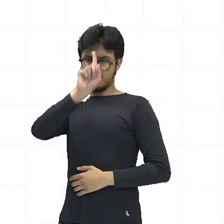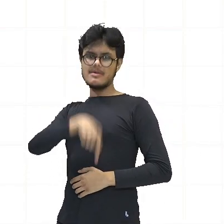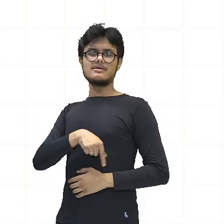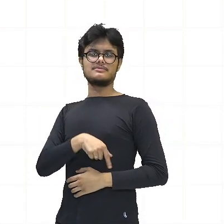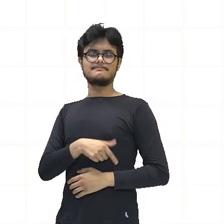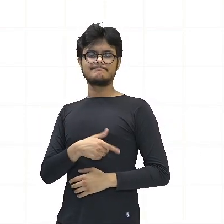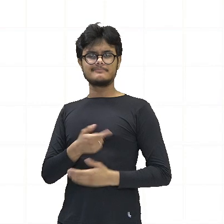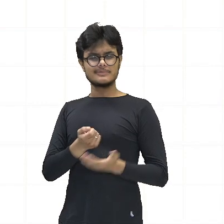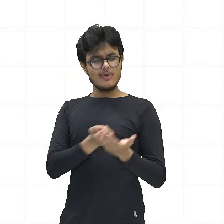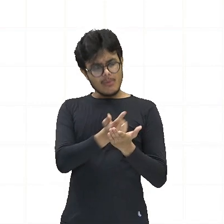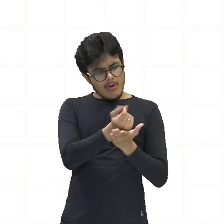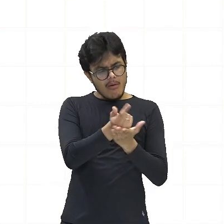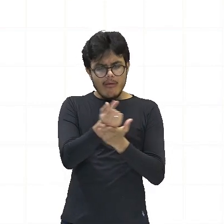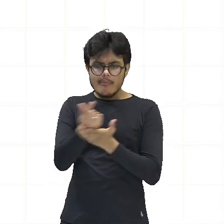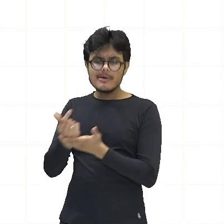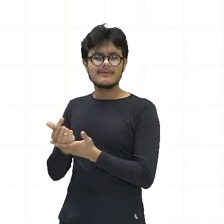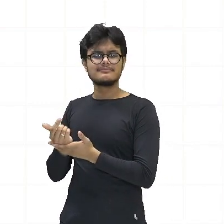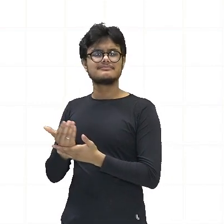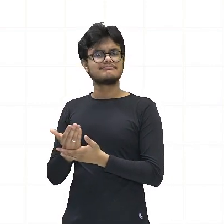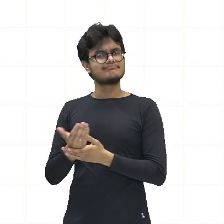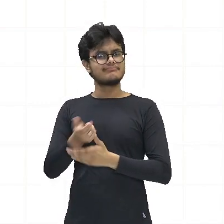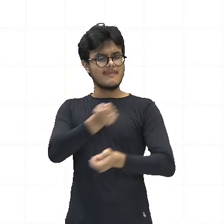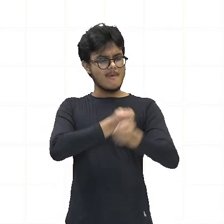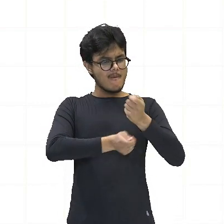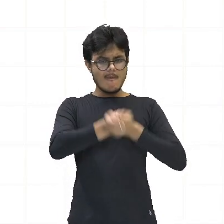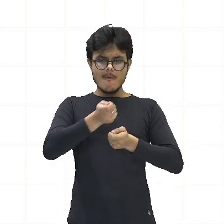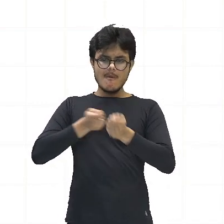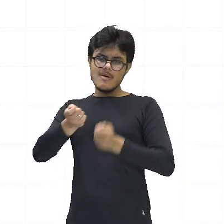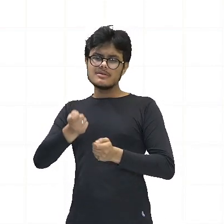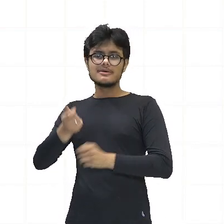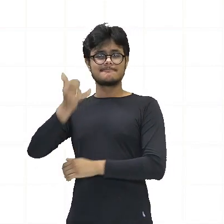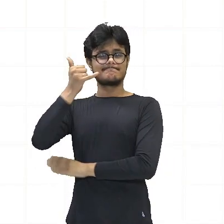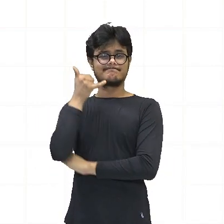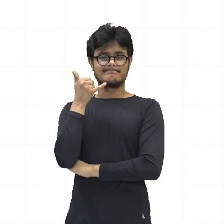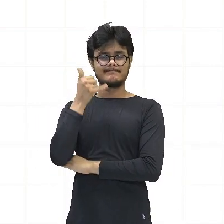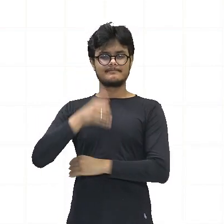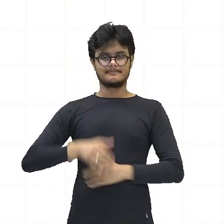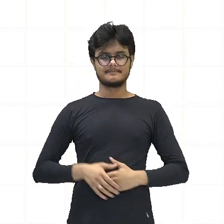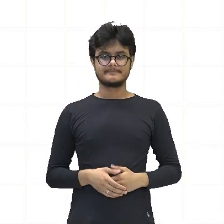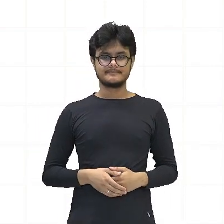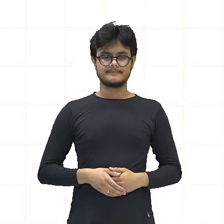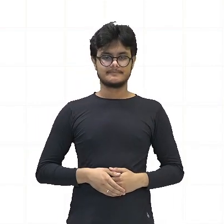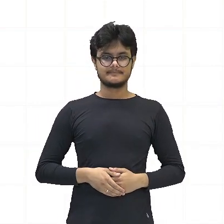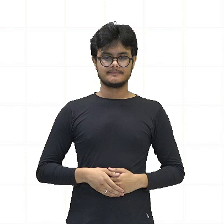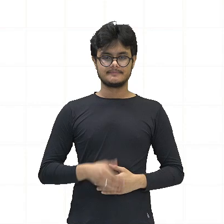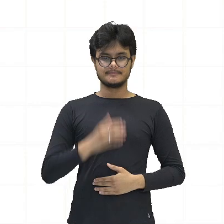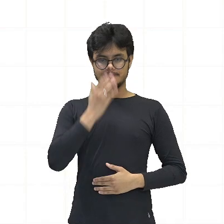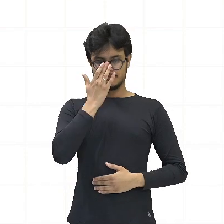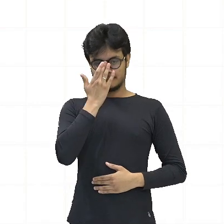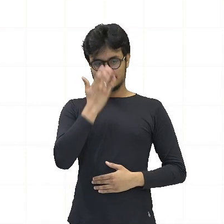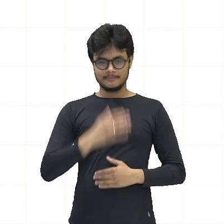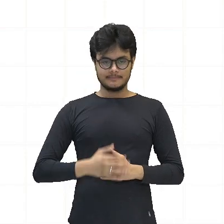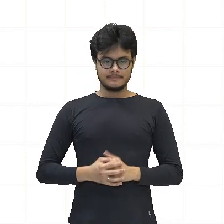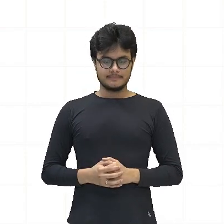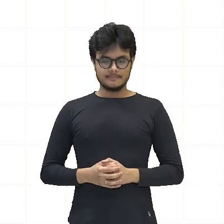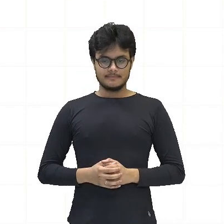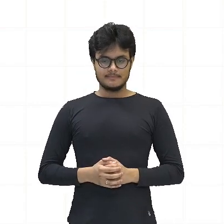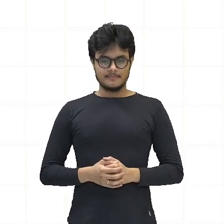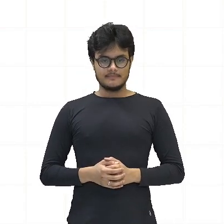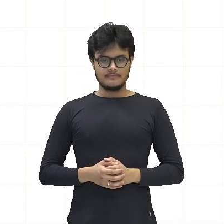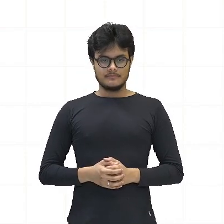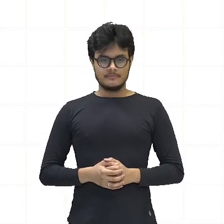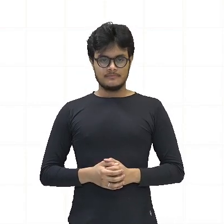na verdade, pequenas empresas também, aquelas empresas menores, utilizando isso como uma forma de